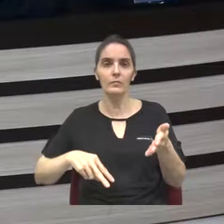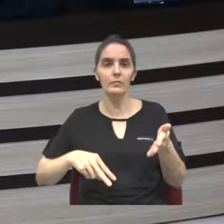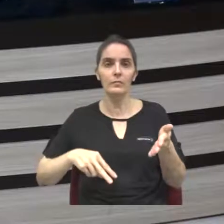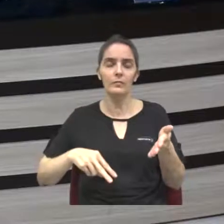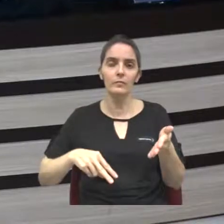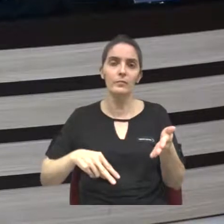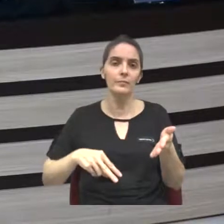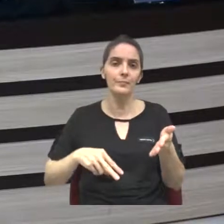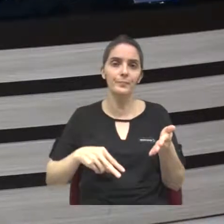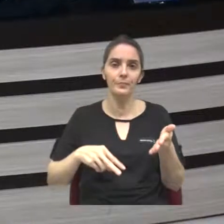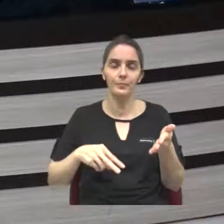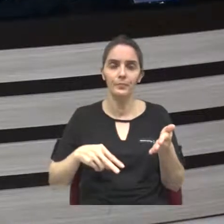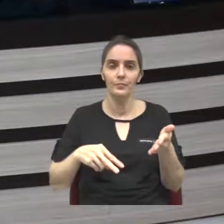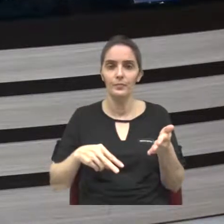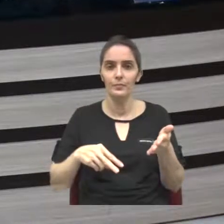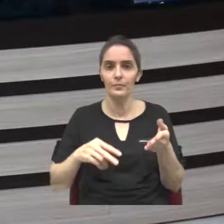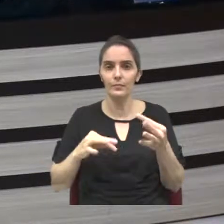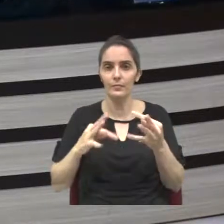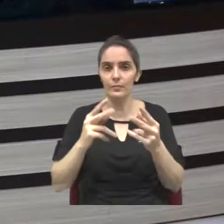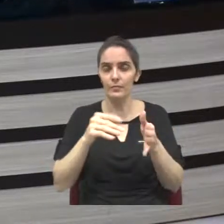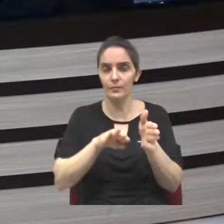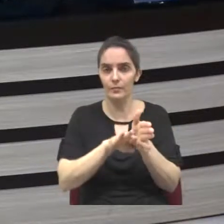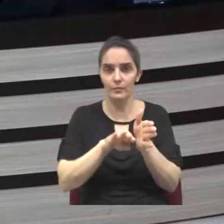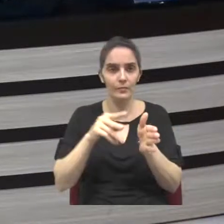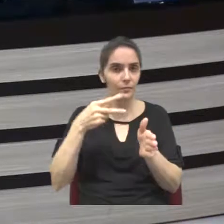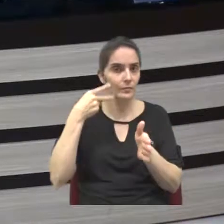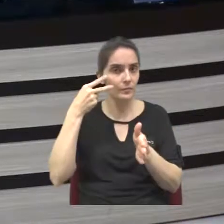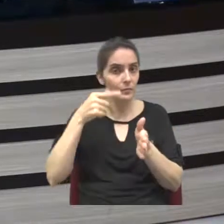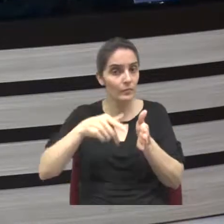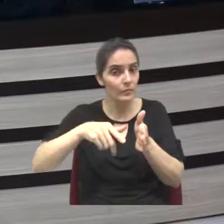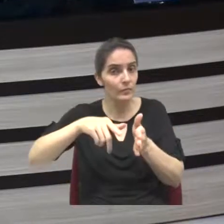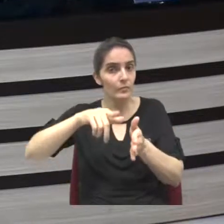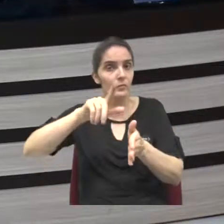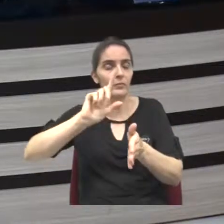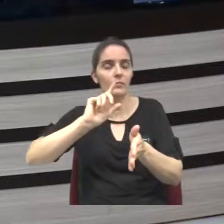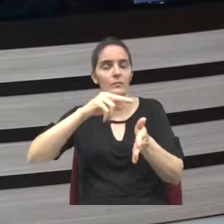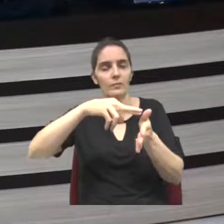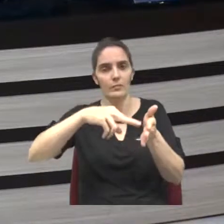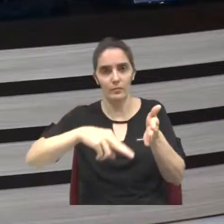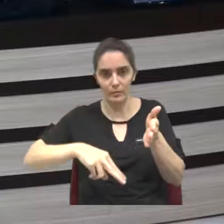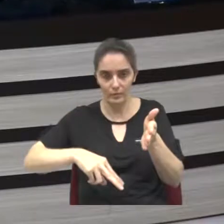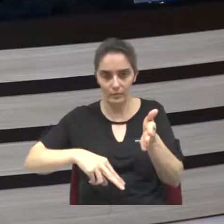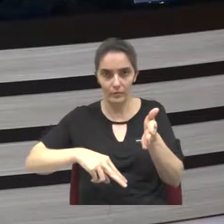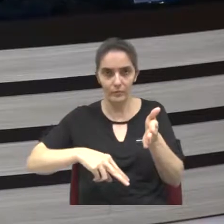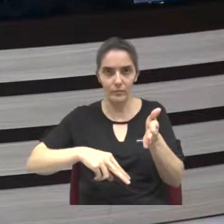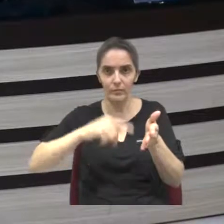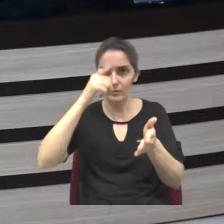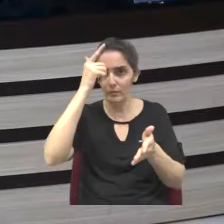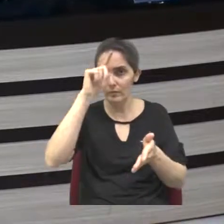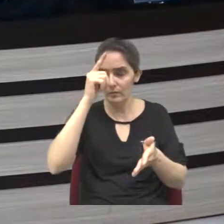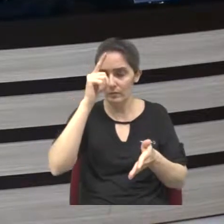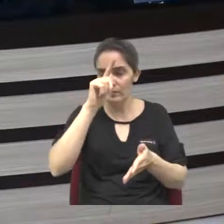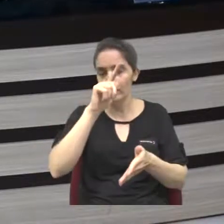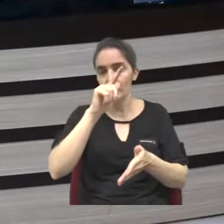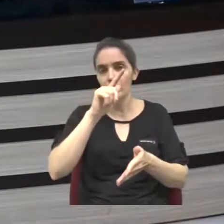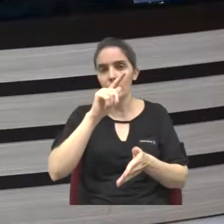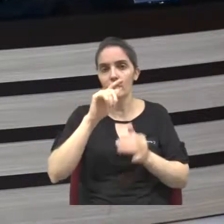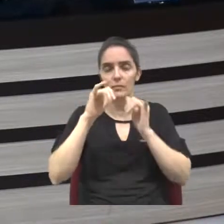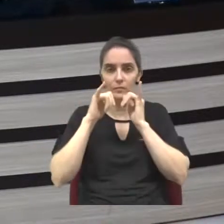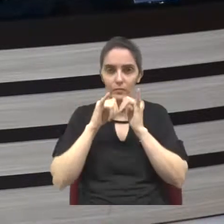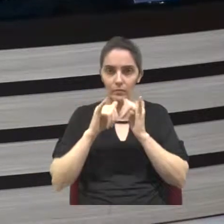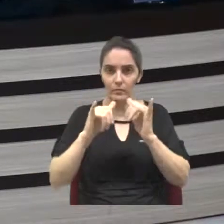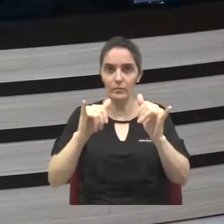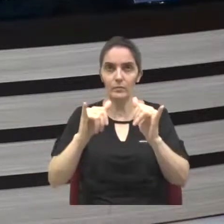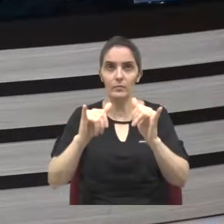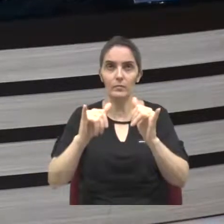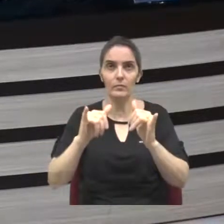dos matérias que recebem dos senhores vereadores. Antes da leitura, eu falo para a vereadora Carolina Pontes,